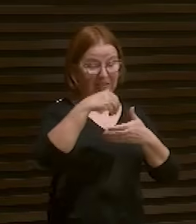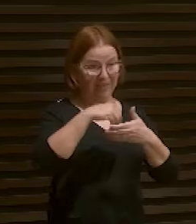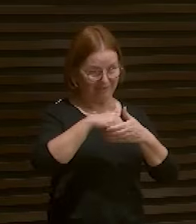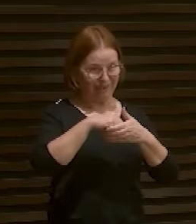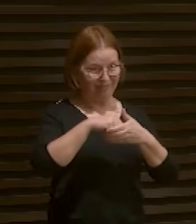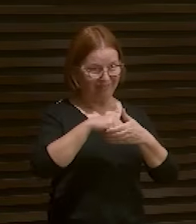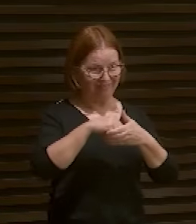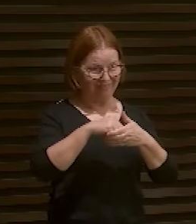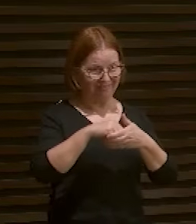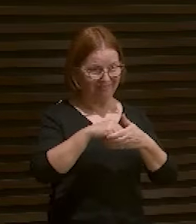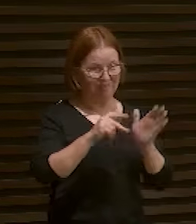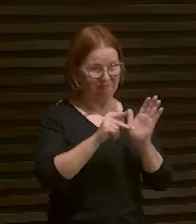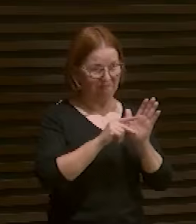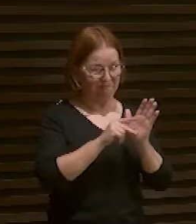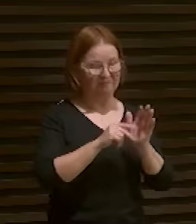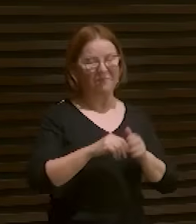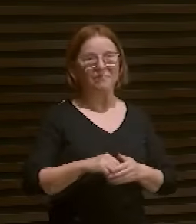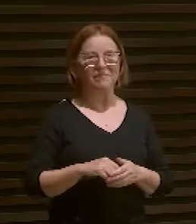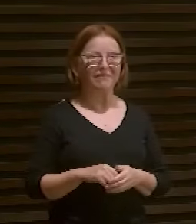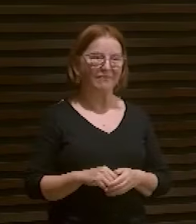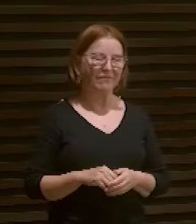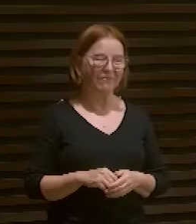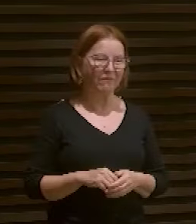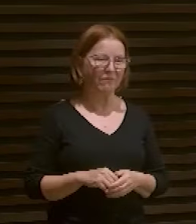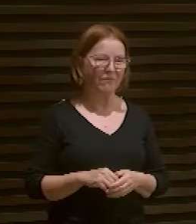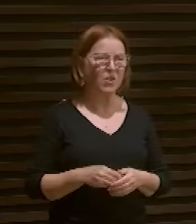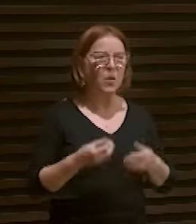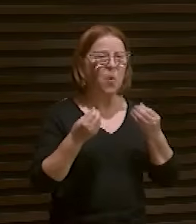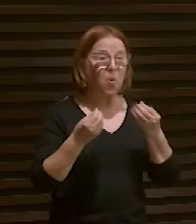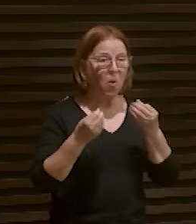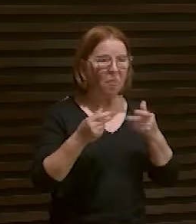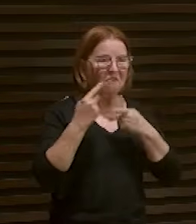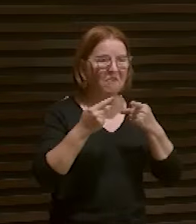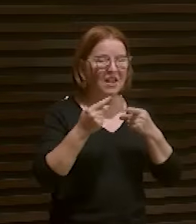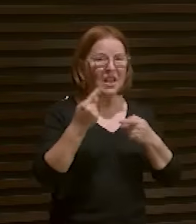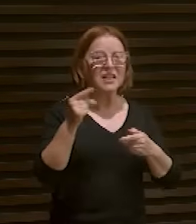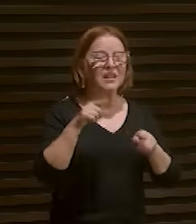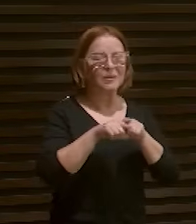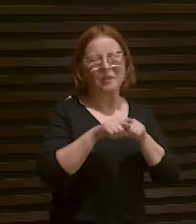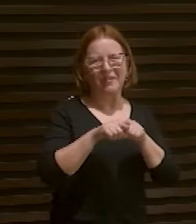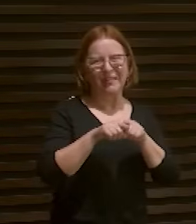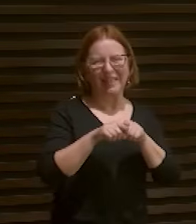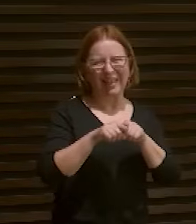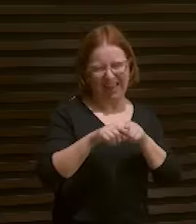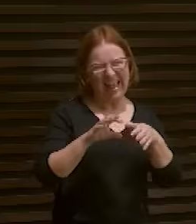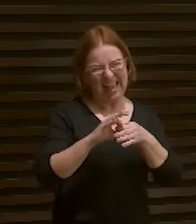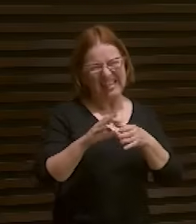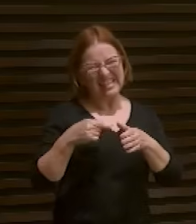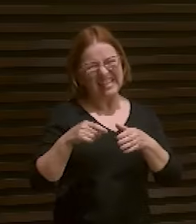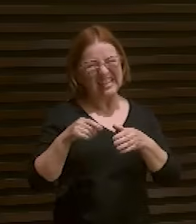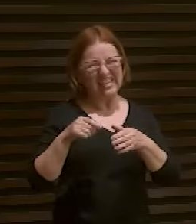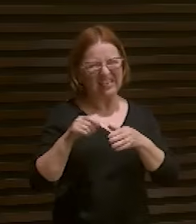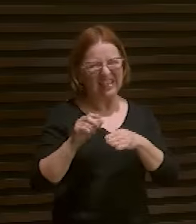teu próprio? Como, pois, poderá dizer a teu irmão: deixa, irmão, que eu tire o